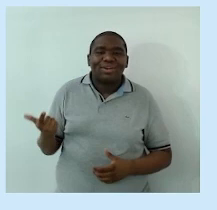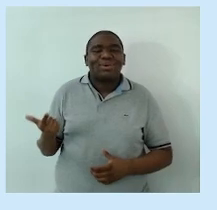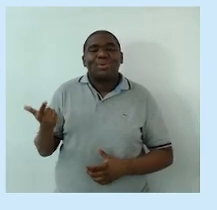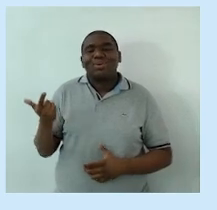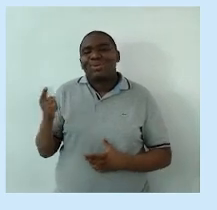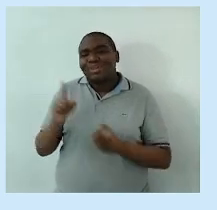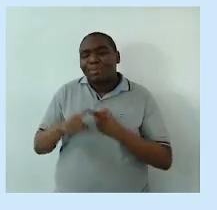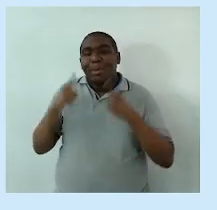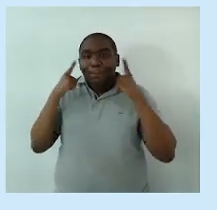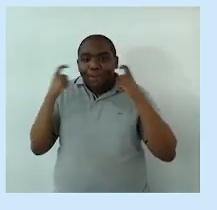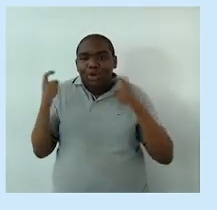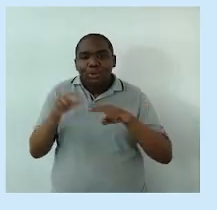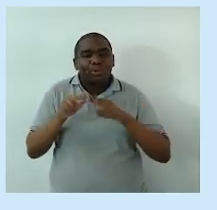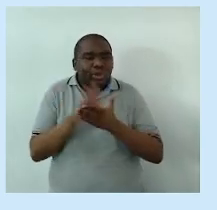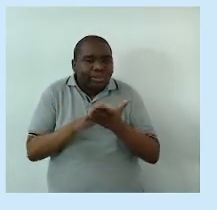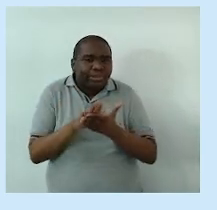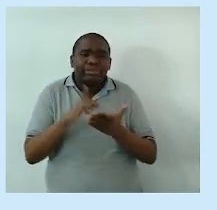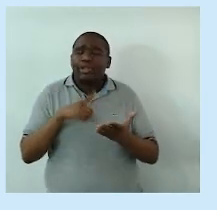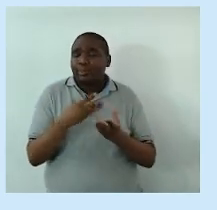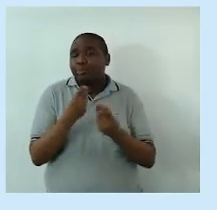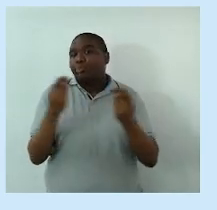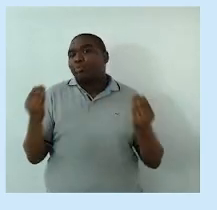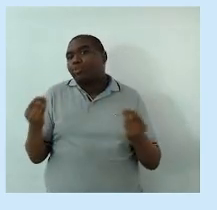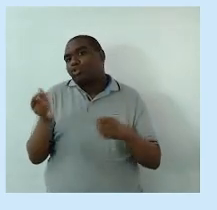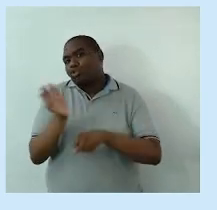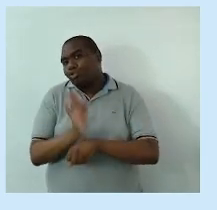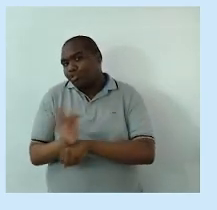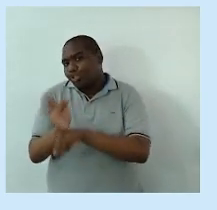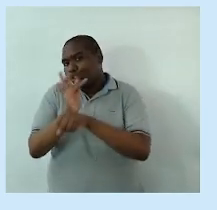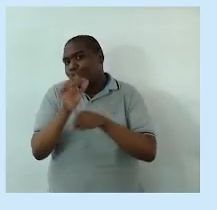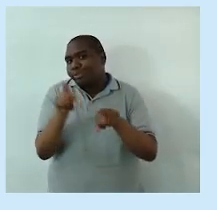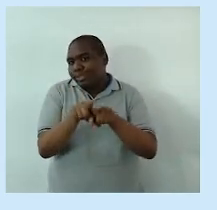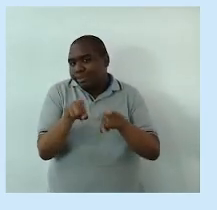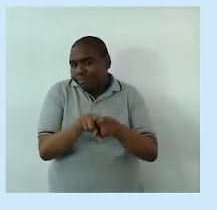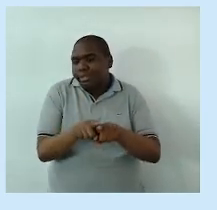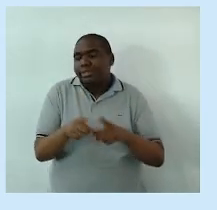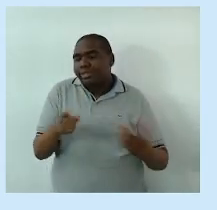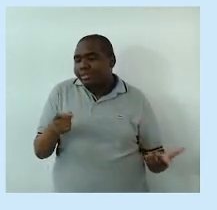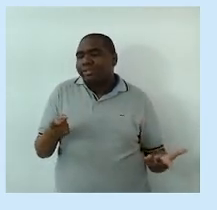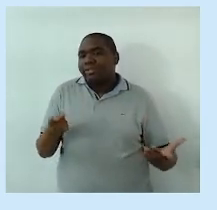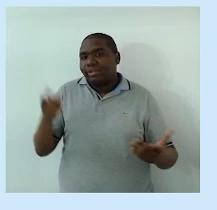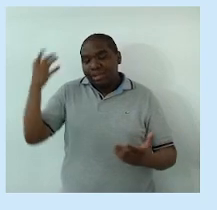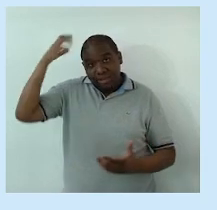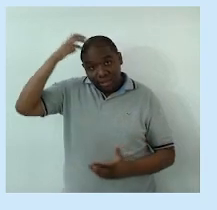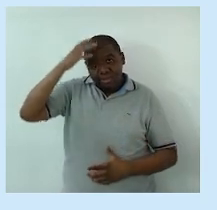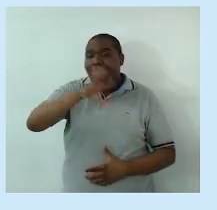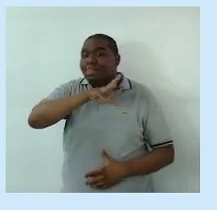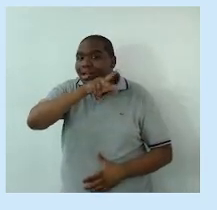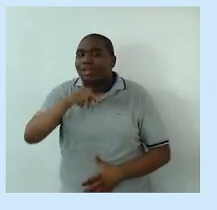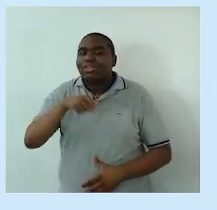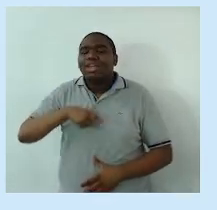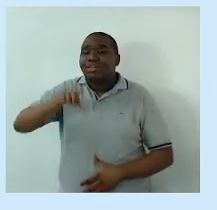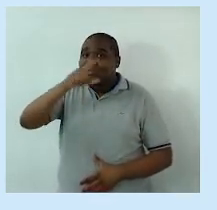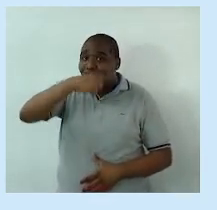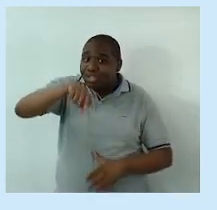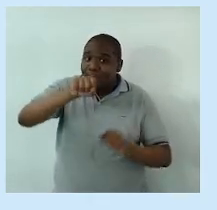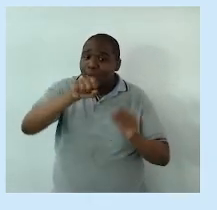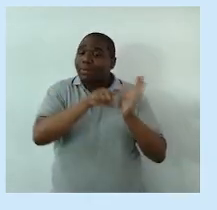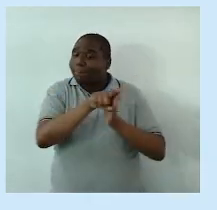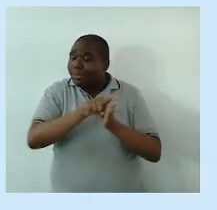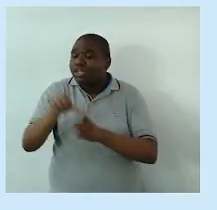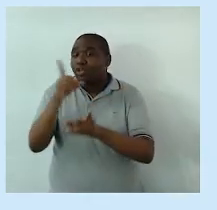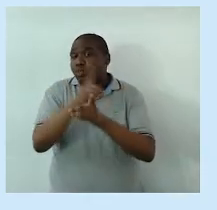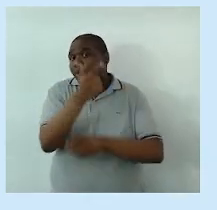Muito Barulho por Nada. Então tem muitos filmes também, Rei Lear. Então, se vocês pesquisarem, vocês vão encontrar muitos outros